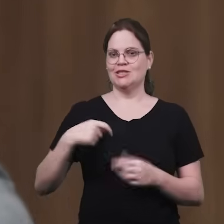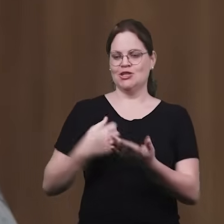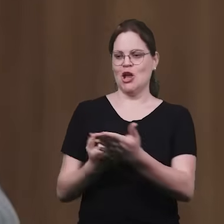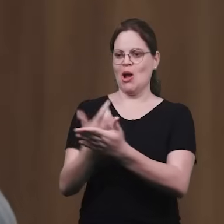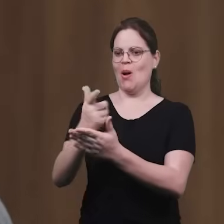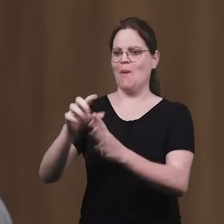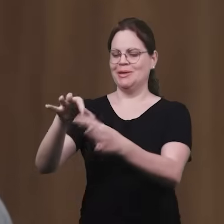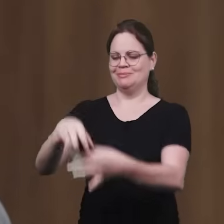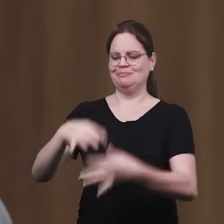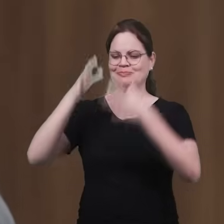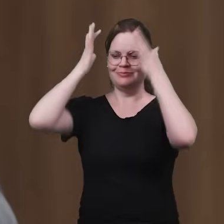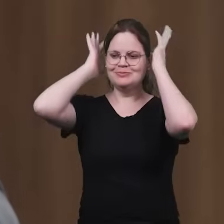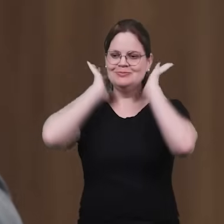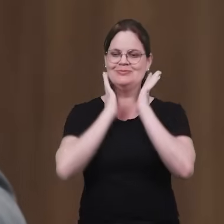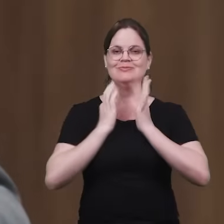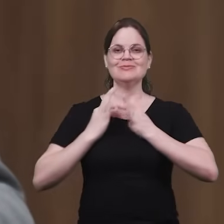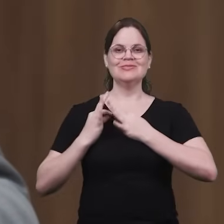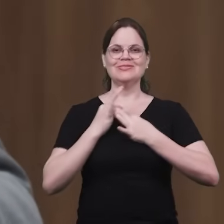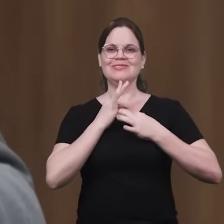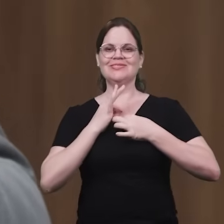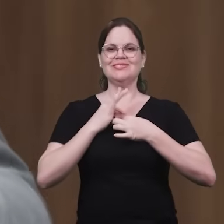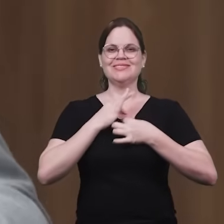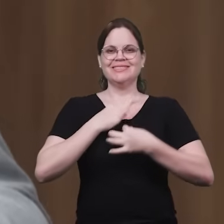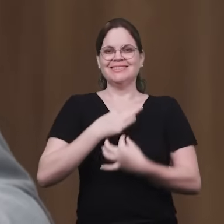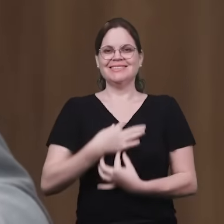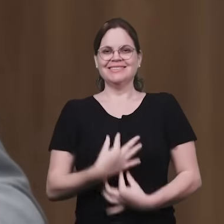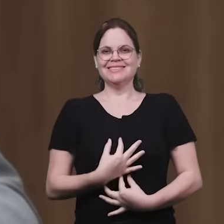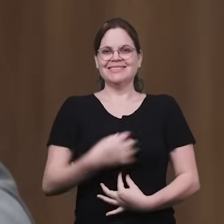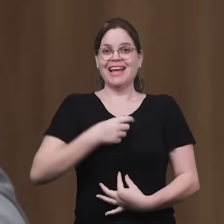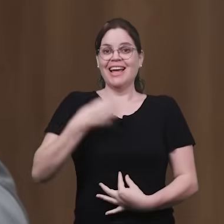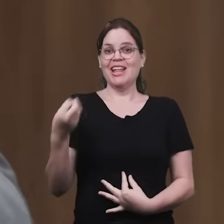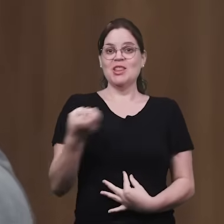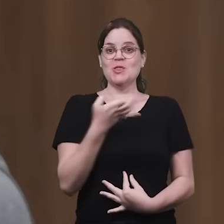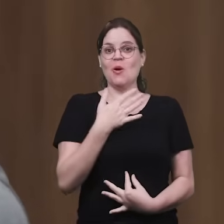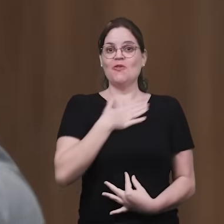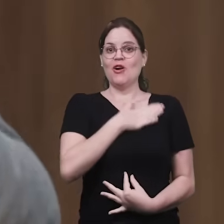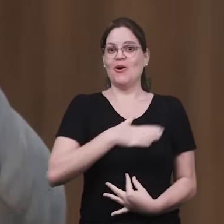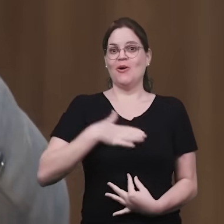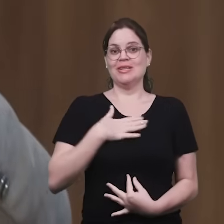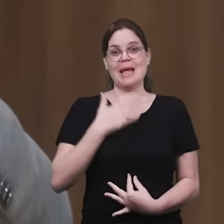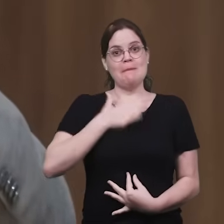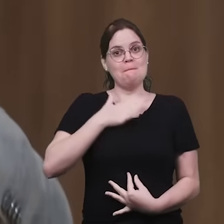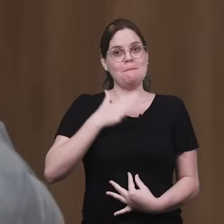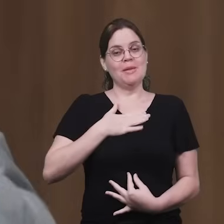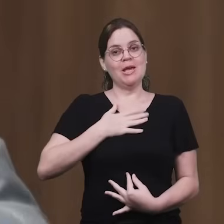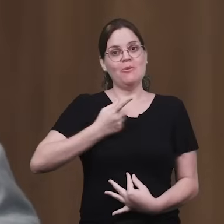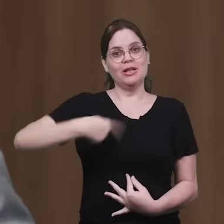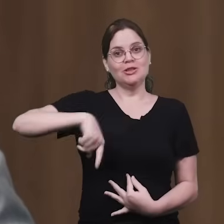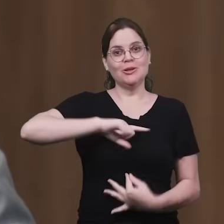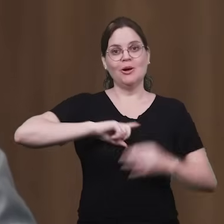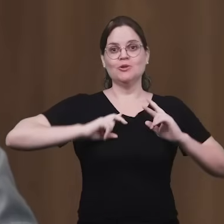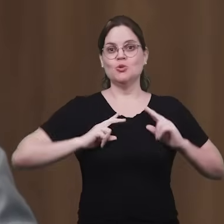dá prazer de usar a gravata nova, entendeu? Então é aquela novidade, o do novo. Isso é do ser humano. Isso